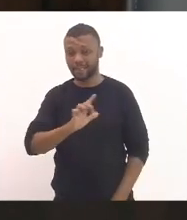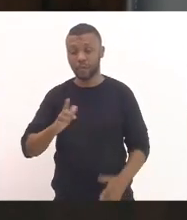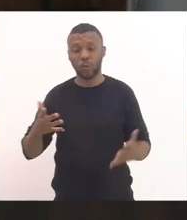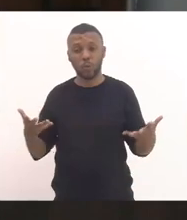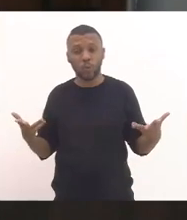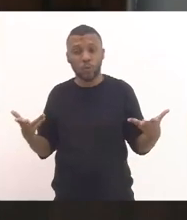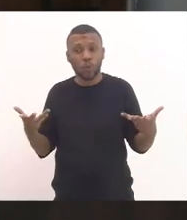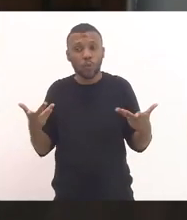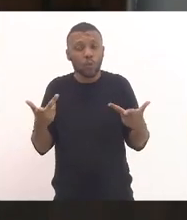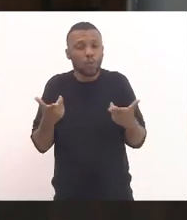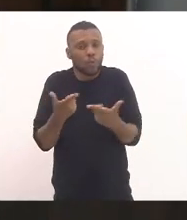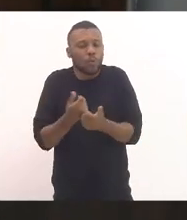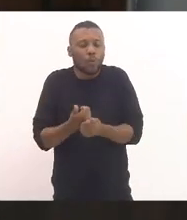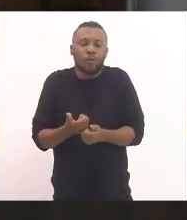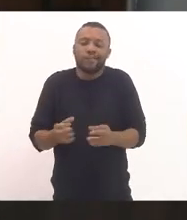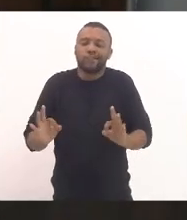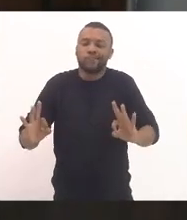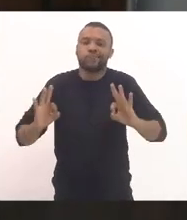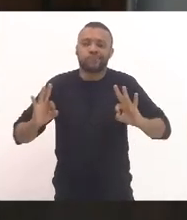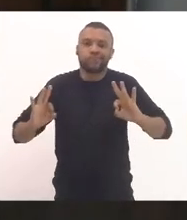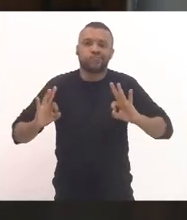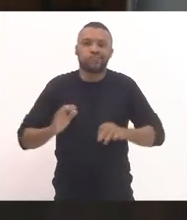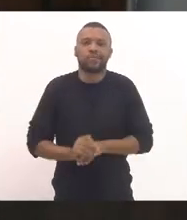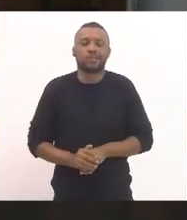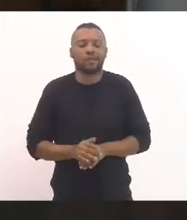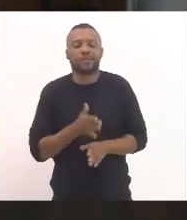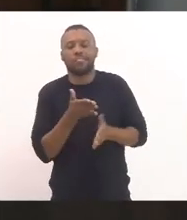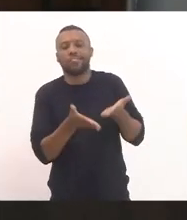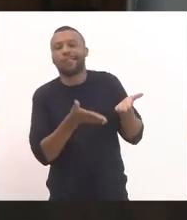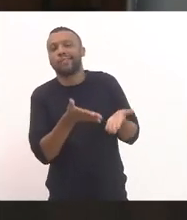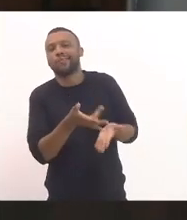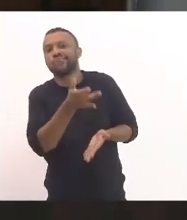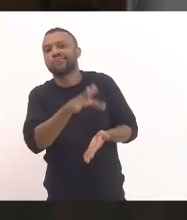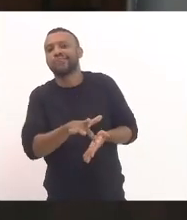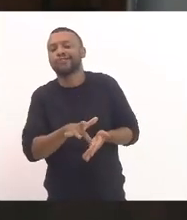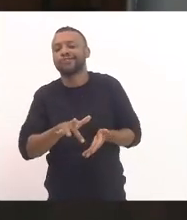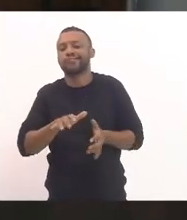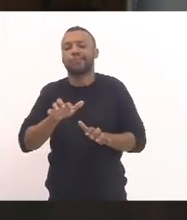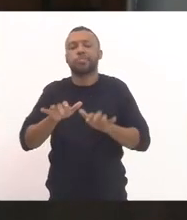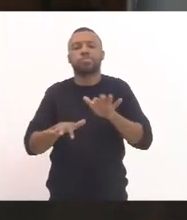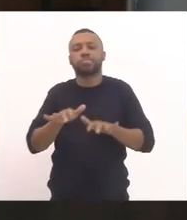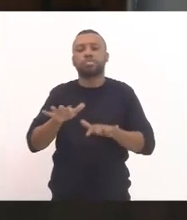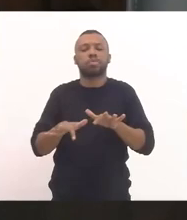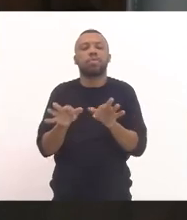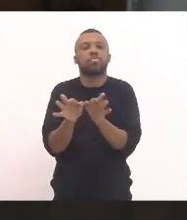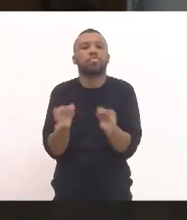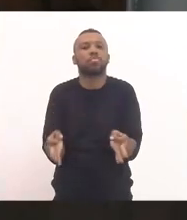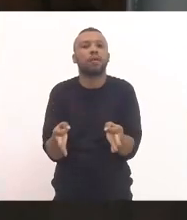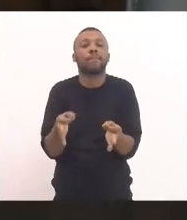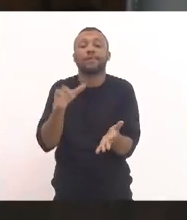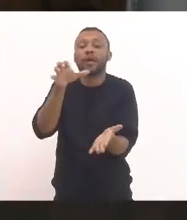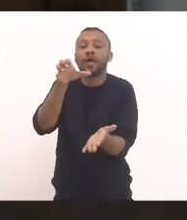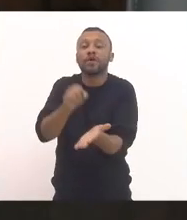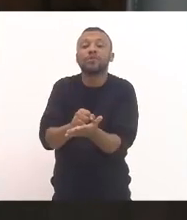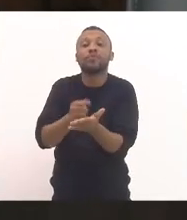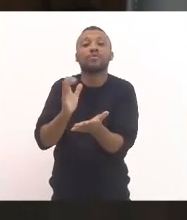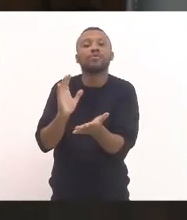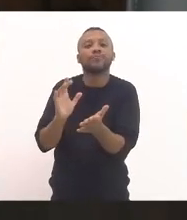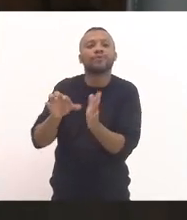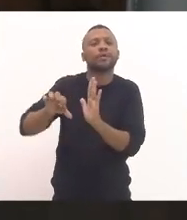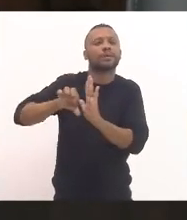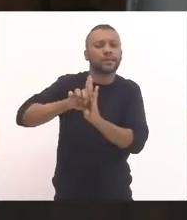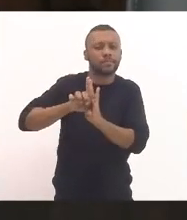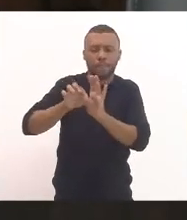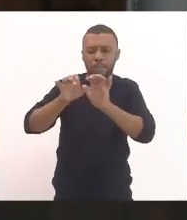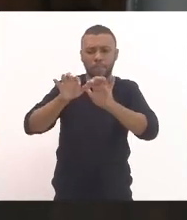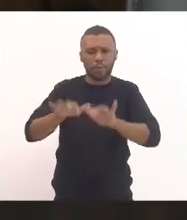qualificado o sendo tratado como mero digitador para fazer R o eu não vejo aquela